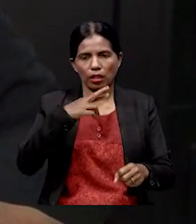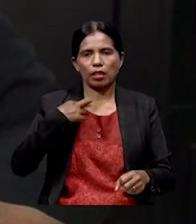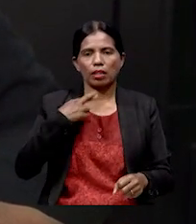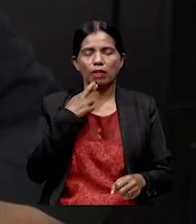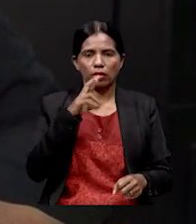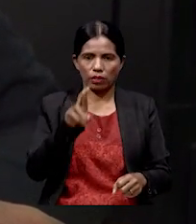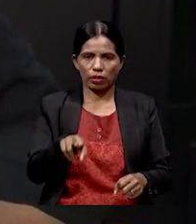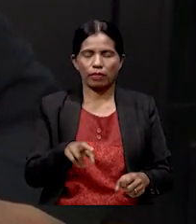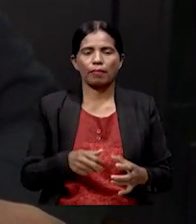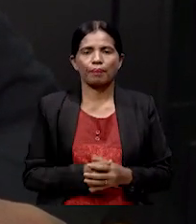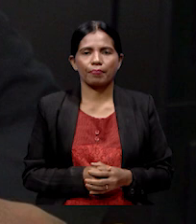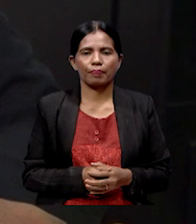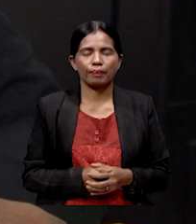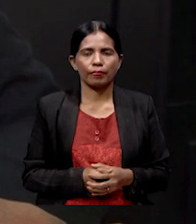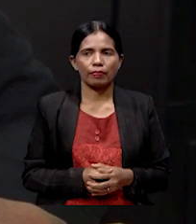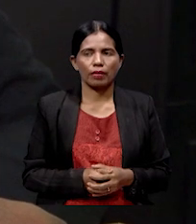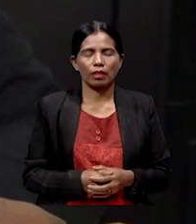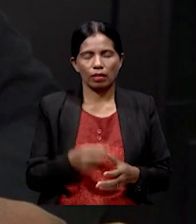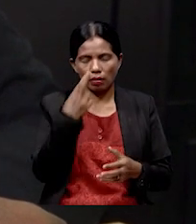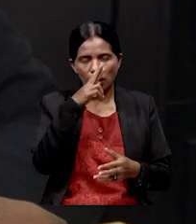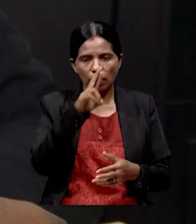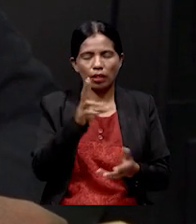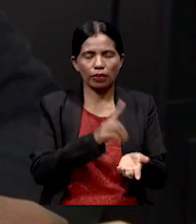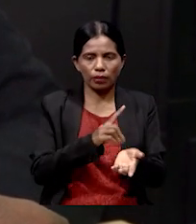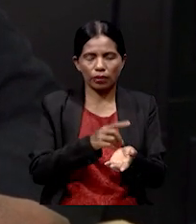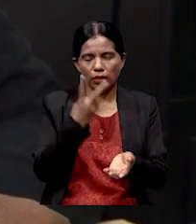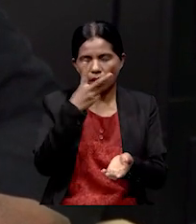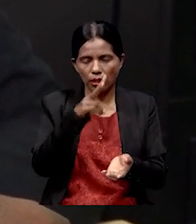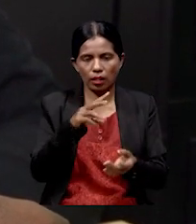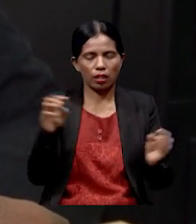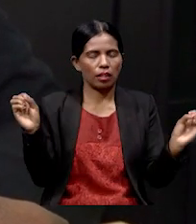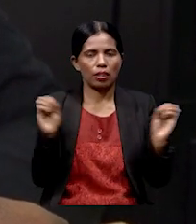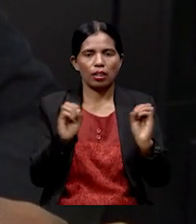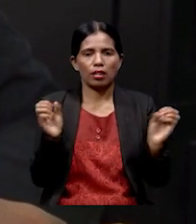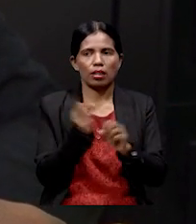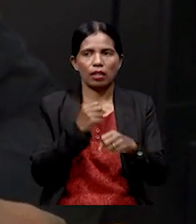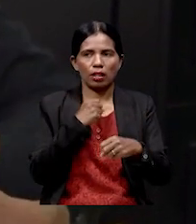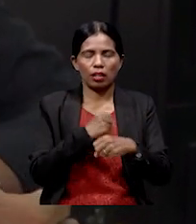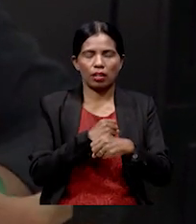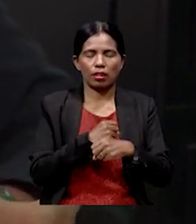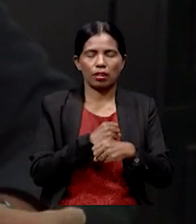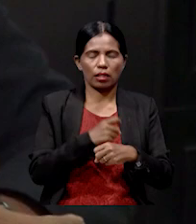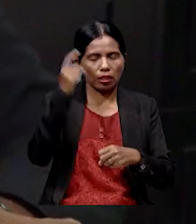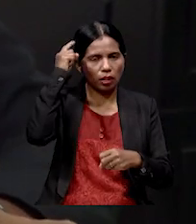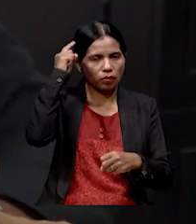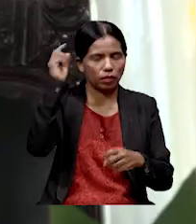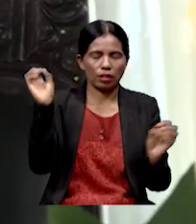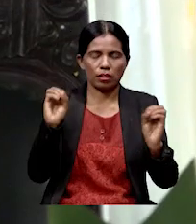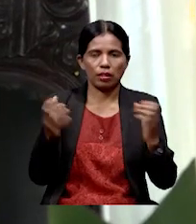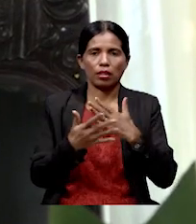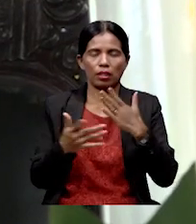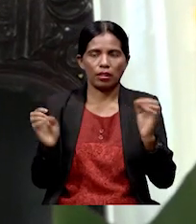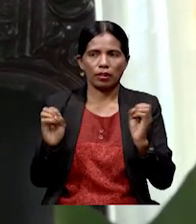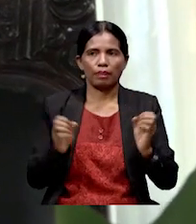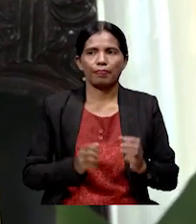betul medu sira nawa hari kata lai afeta halo perdarahan bayan ota dari meraz kurang.